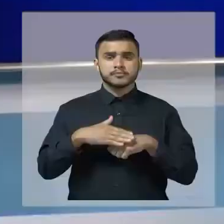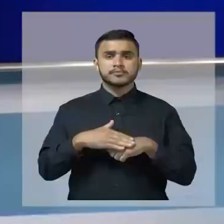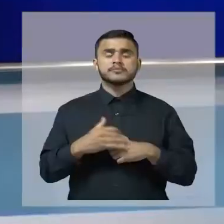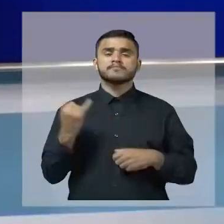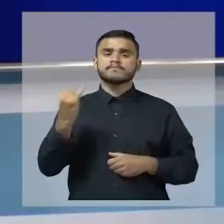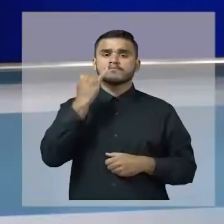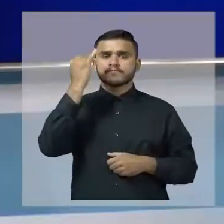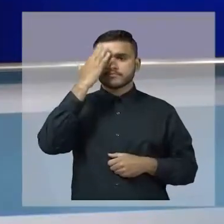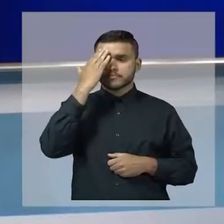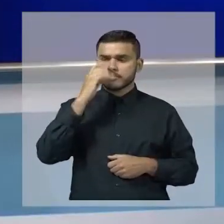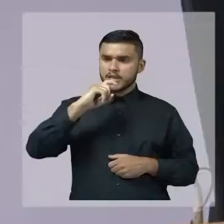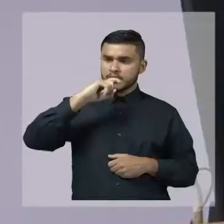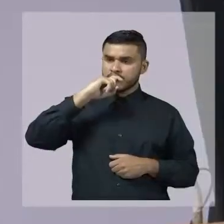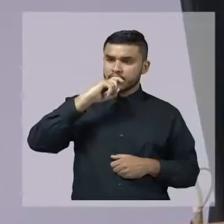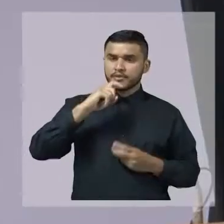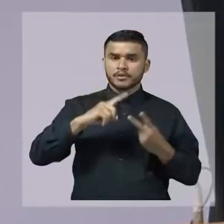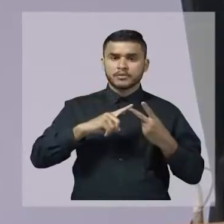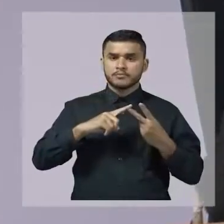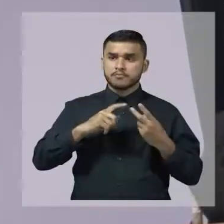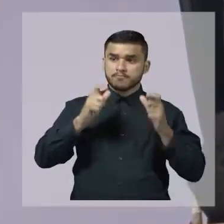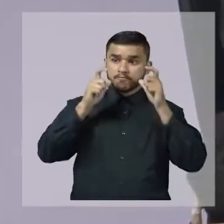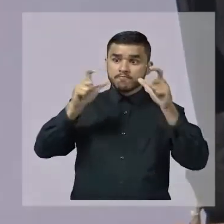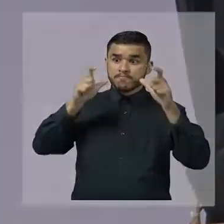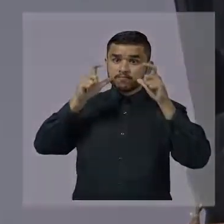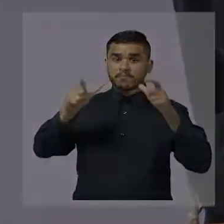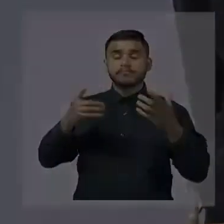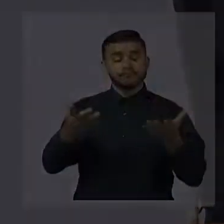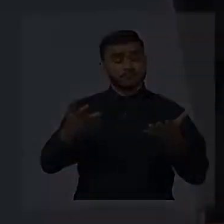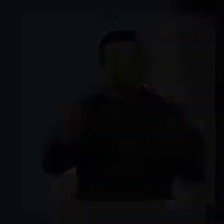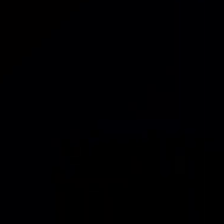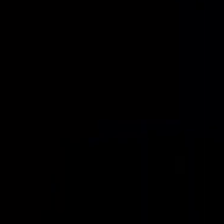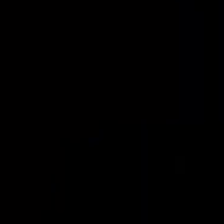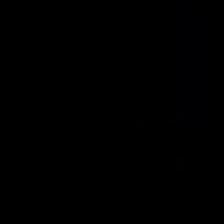que desperta inveja, ganância, ambição, etc.